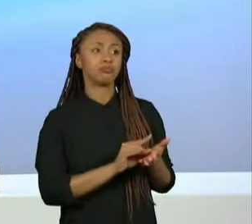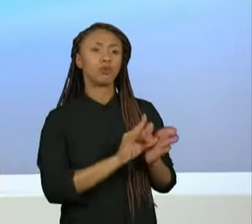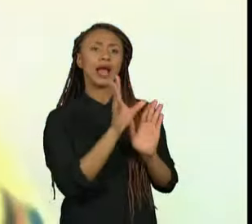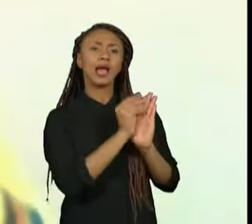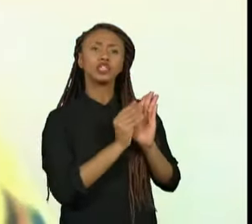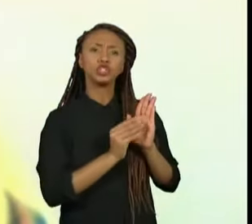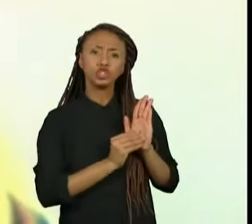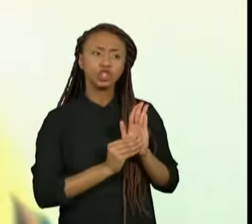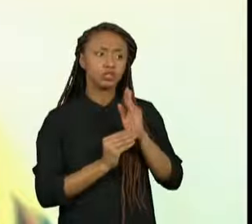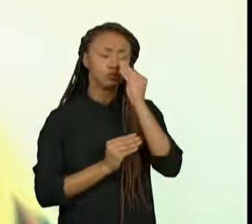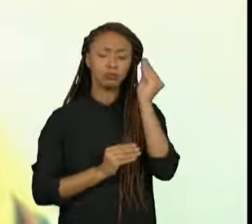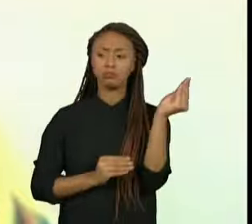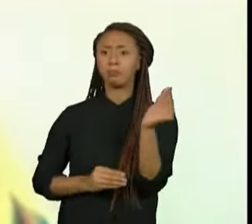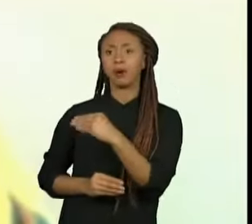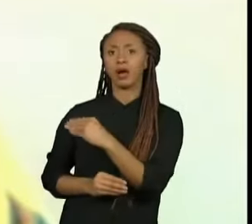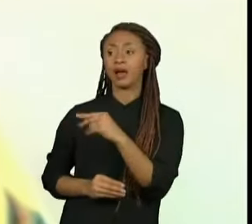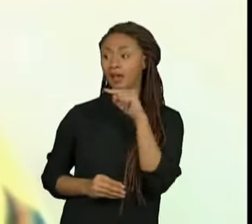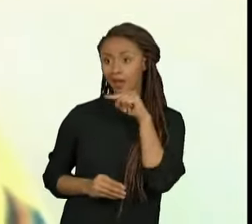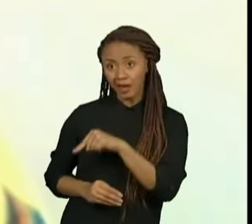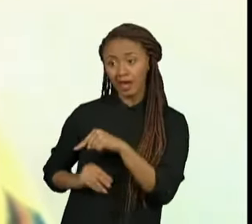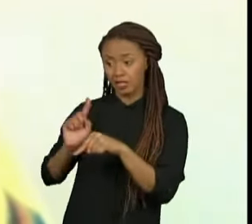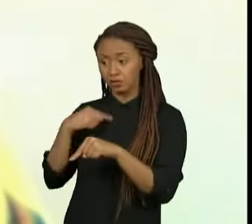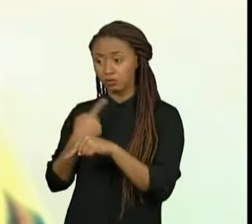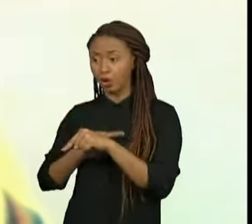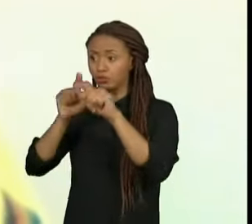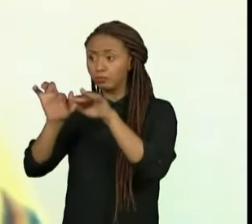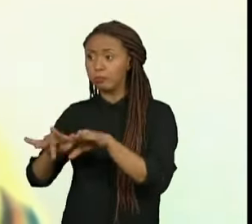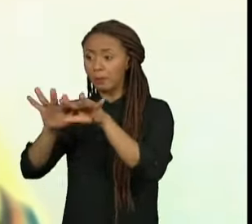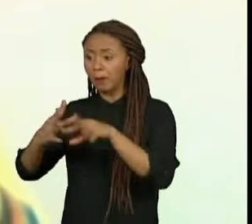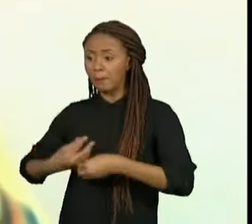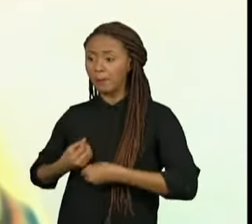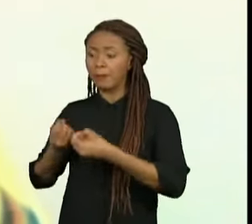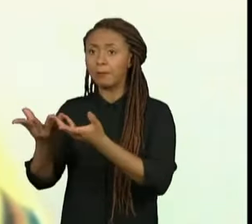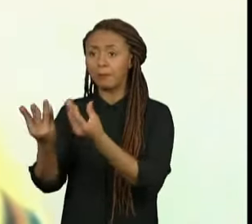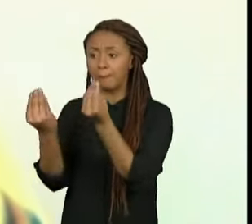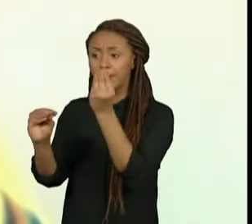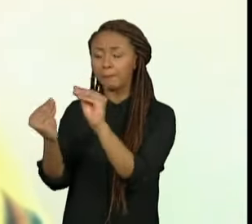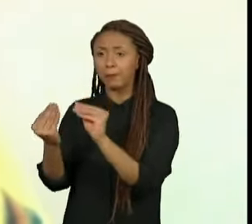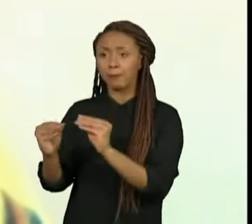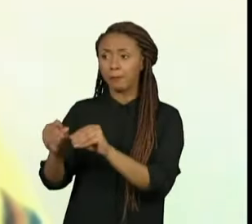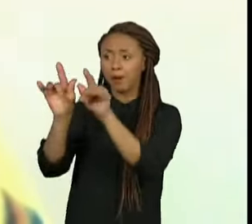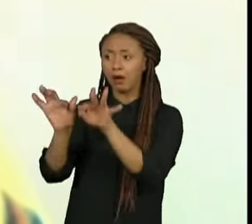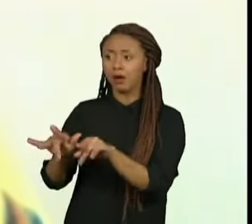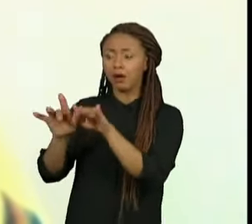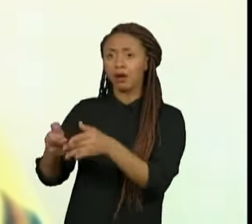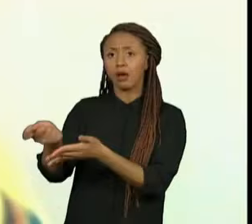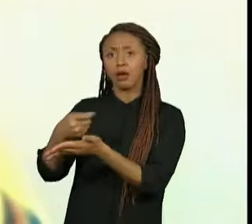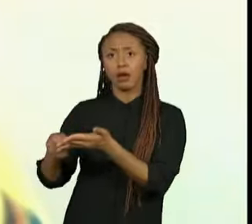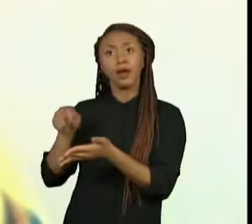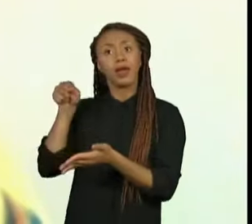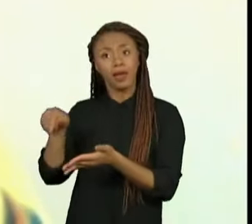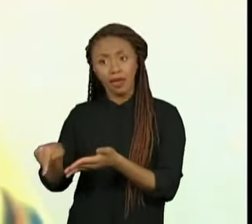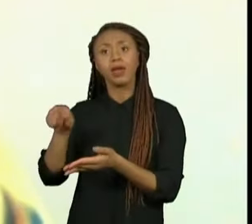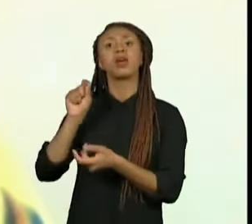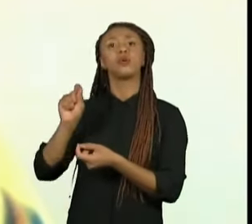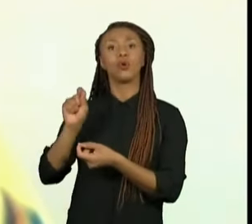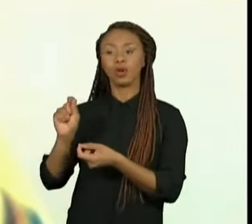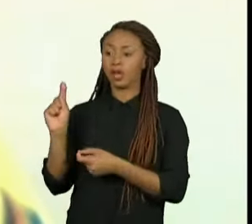ato de resistência, inclusive como um ato de fundação, de nossa